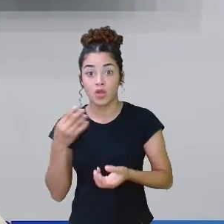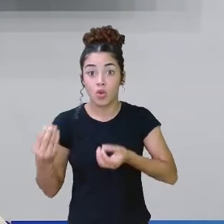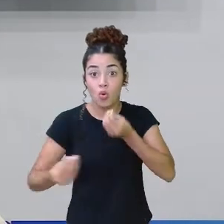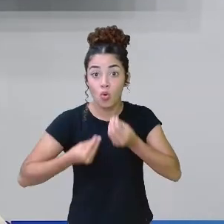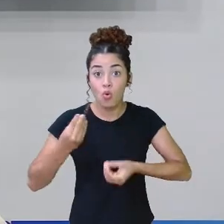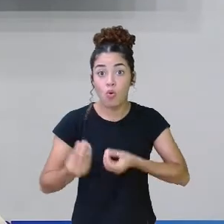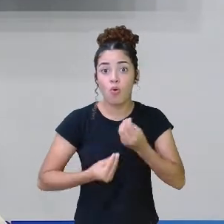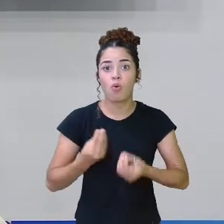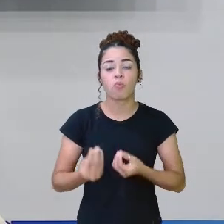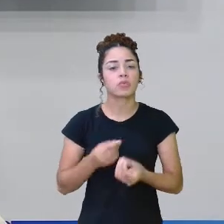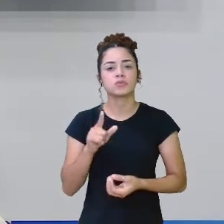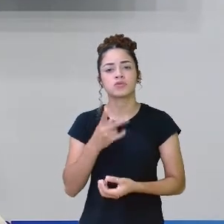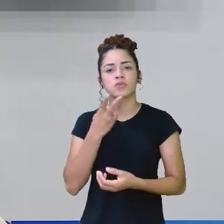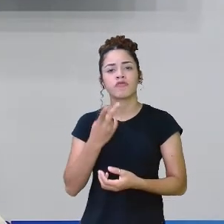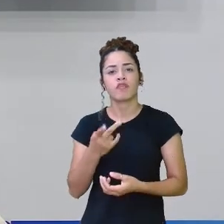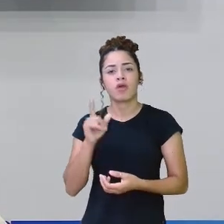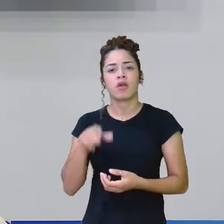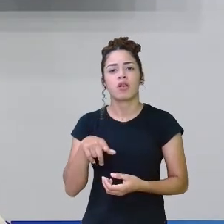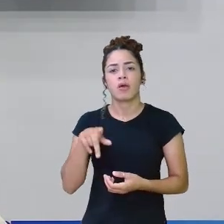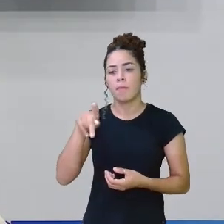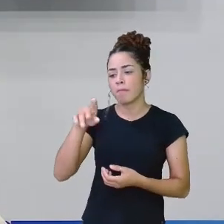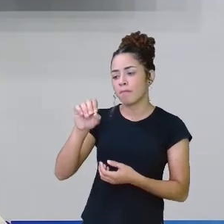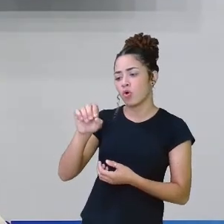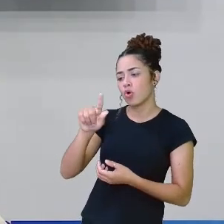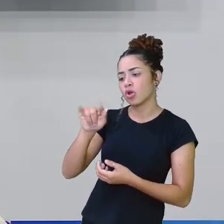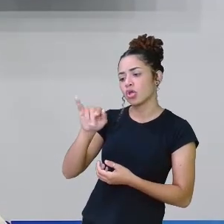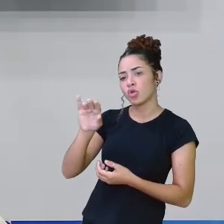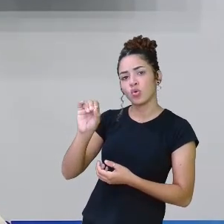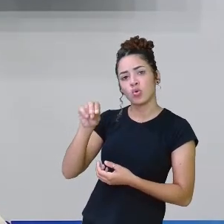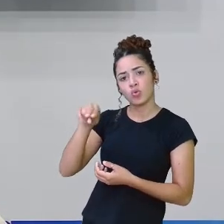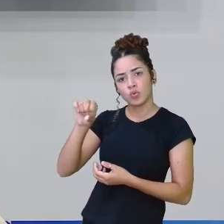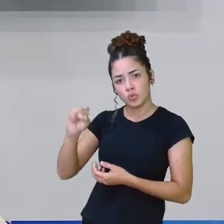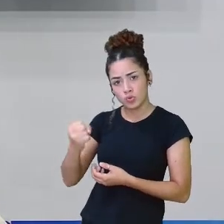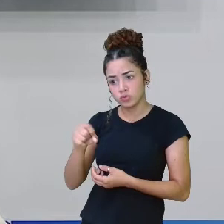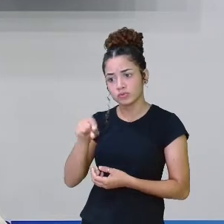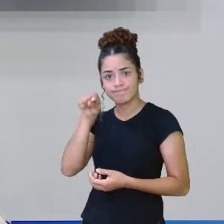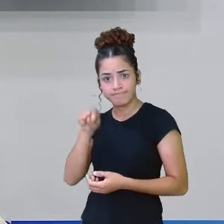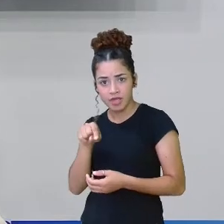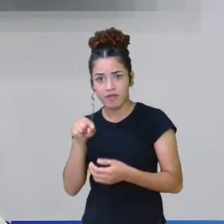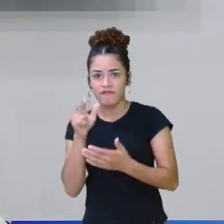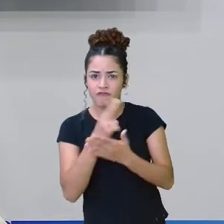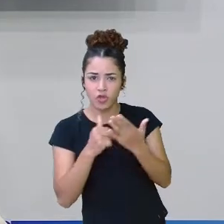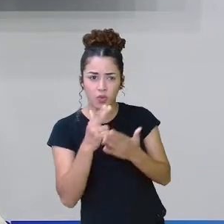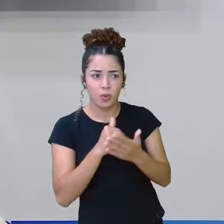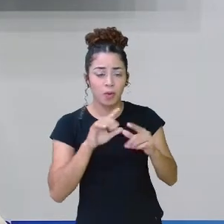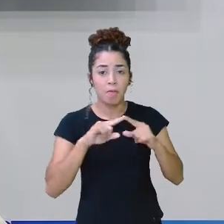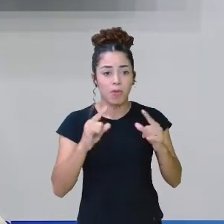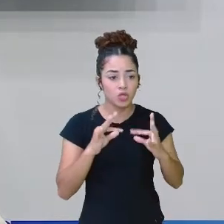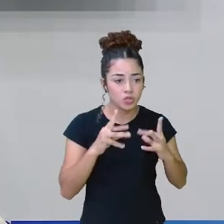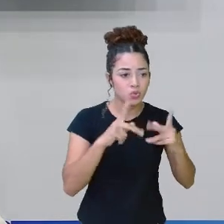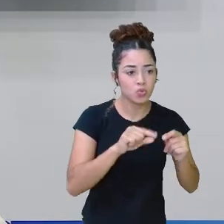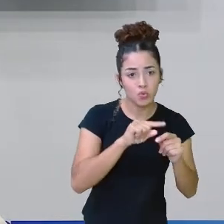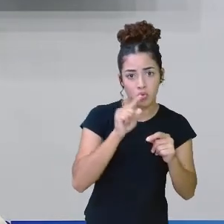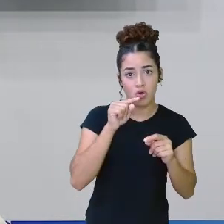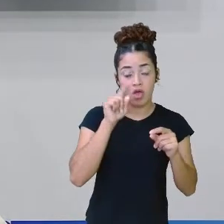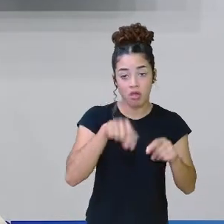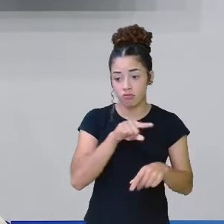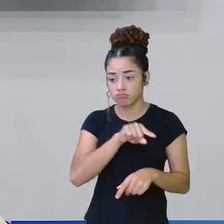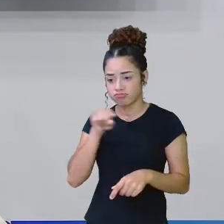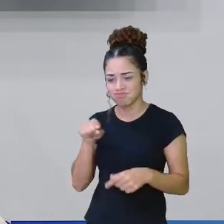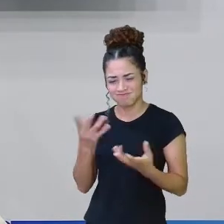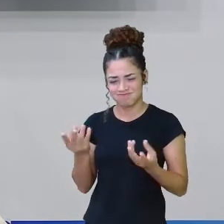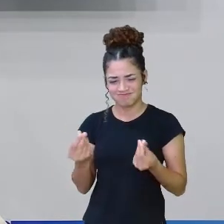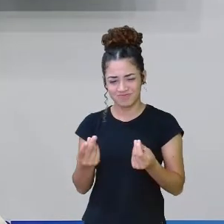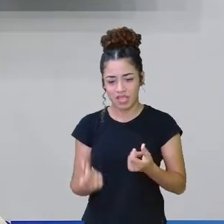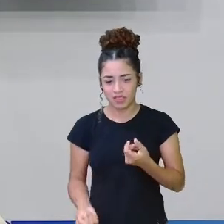a senhora diz que polígono é figura plana, mas nem toda figura plana é polígono? Tá estranho isso, tá